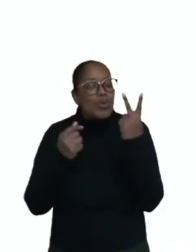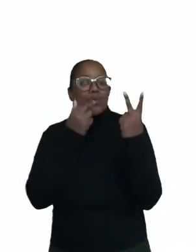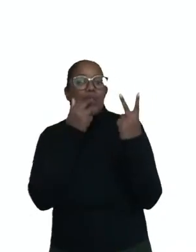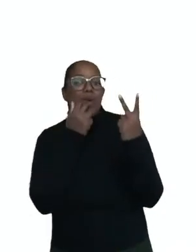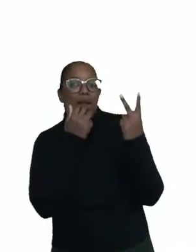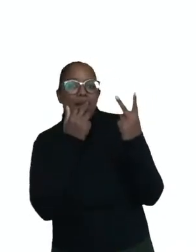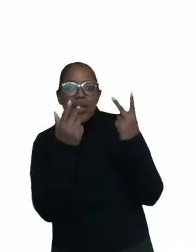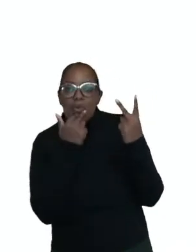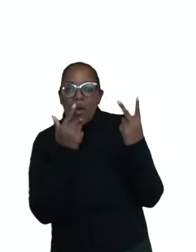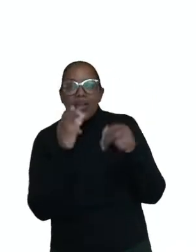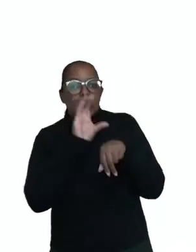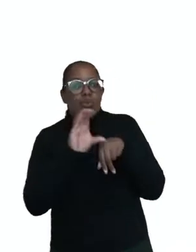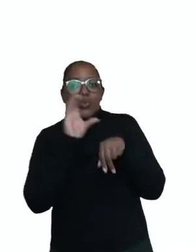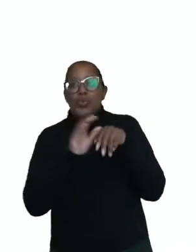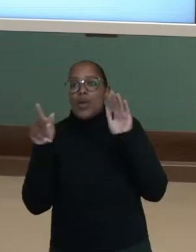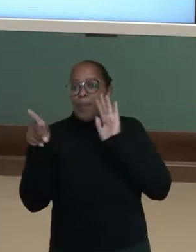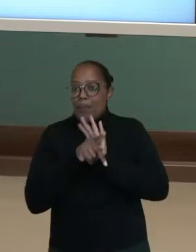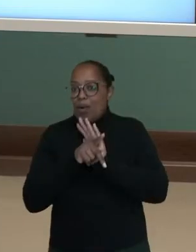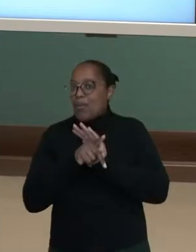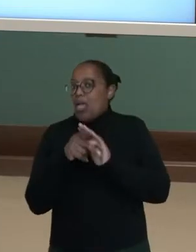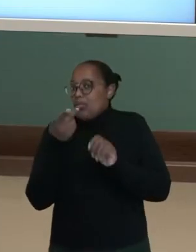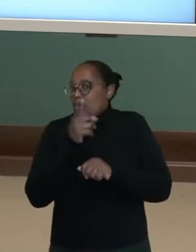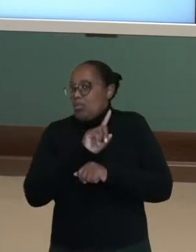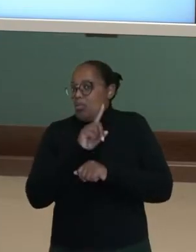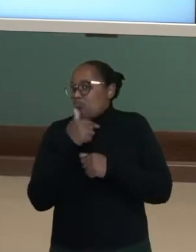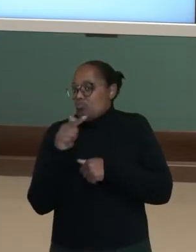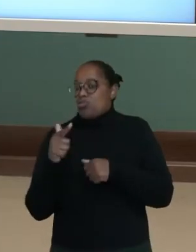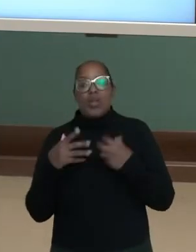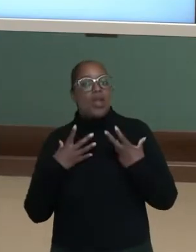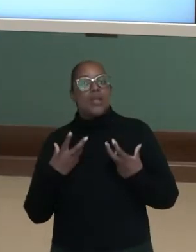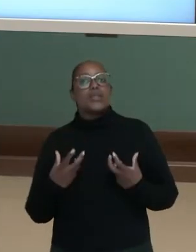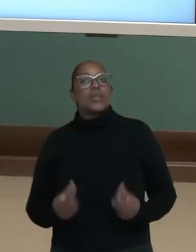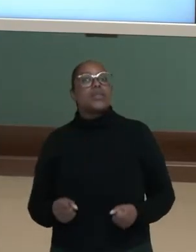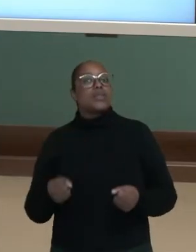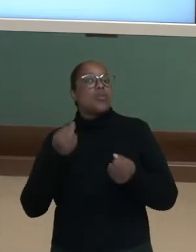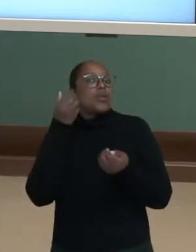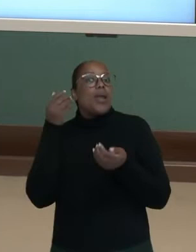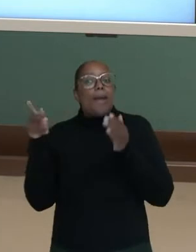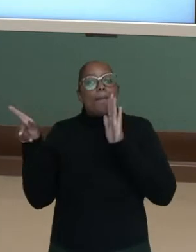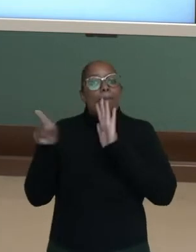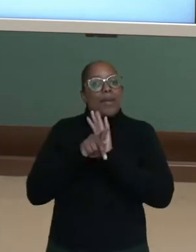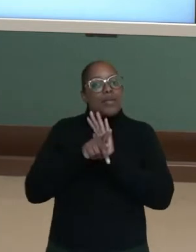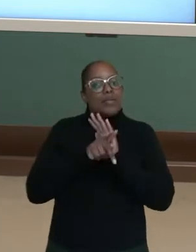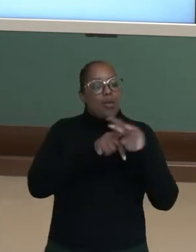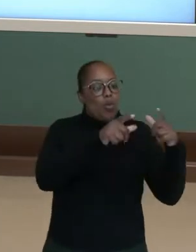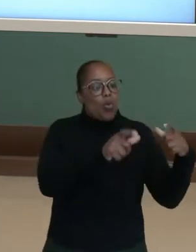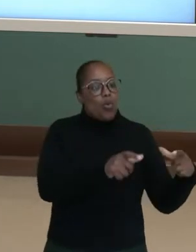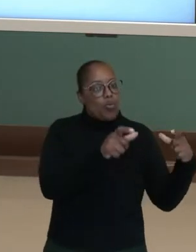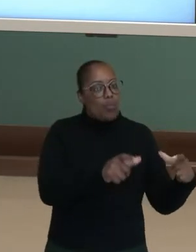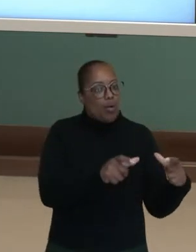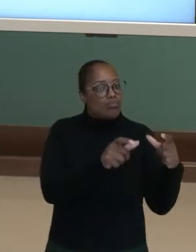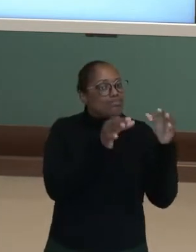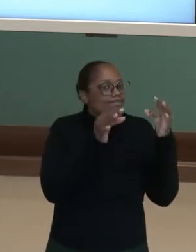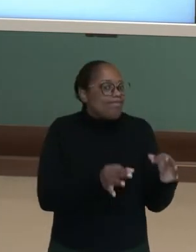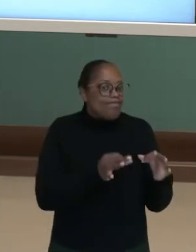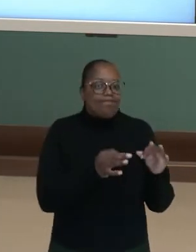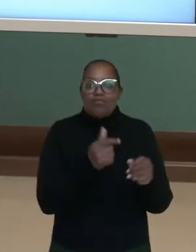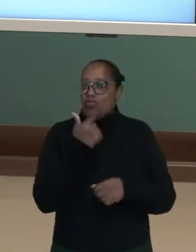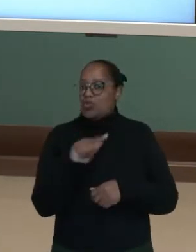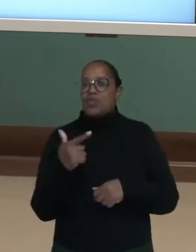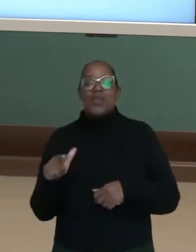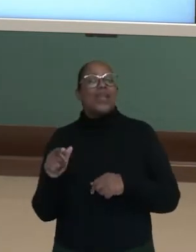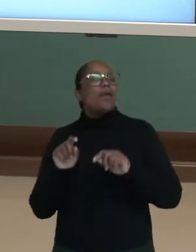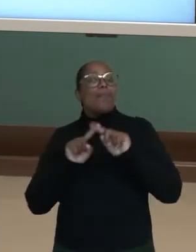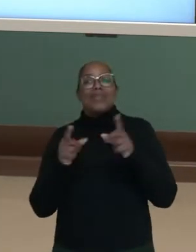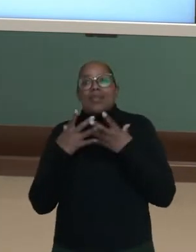e cultura própria não aceitam e não têm essa sensação de pertencimento local. Isso faz com que eles